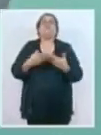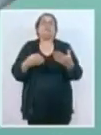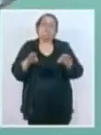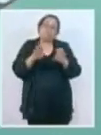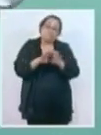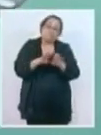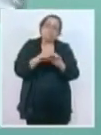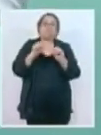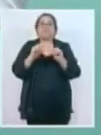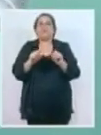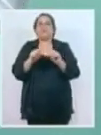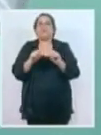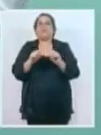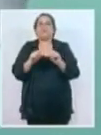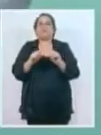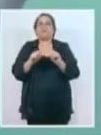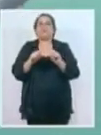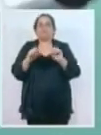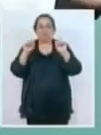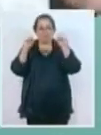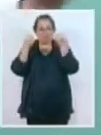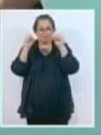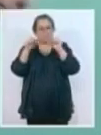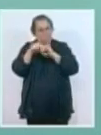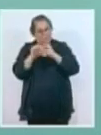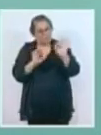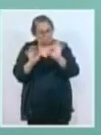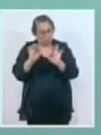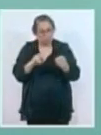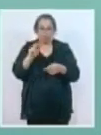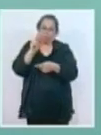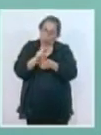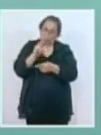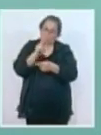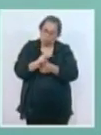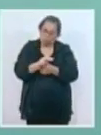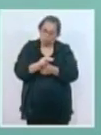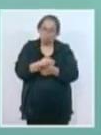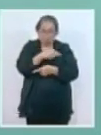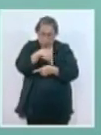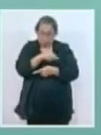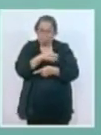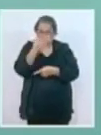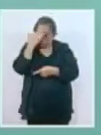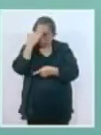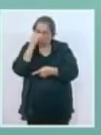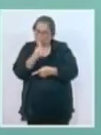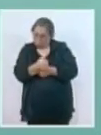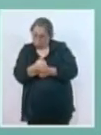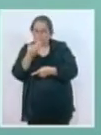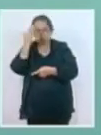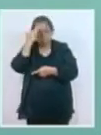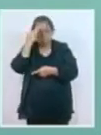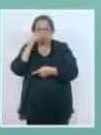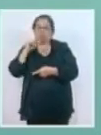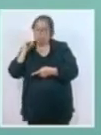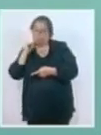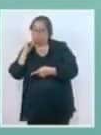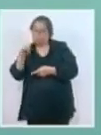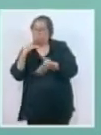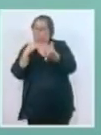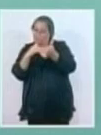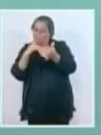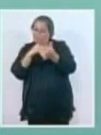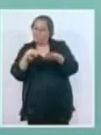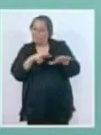de termos ali a Academia ao Ar Livre, que precisa de uma manutenção, estou ciente, viu, população? Estou ciente, já vou passar para a secretaria nessa